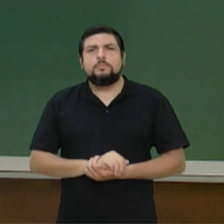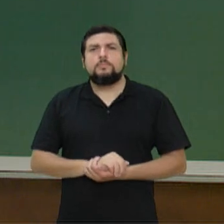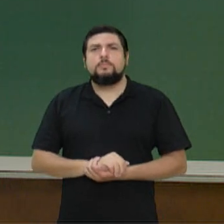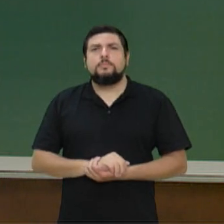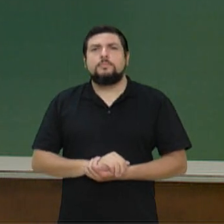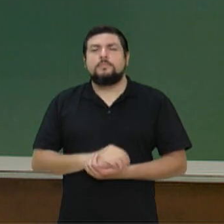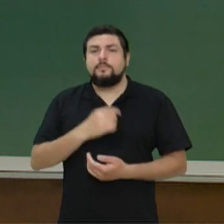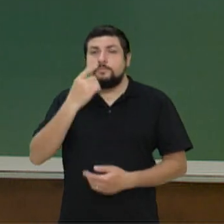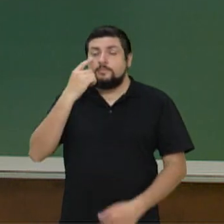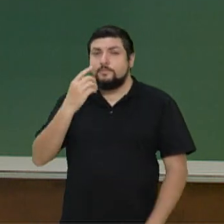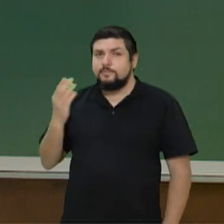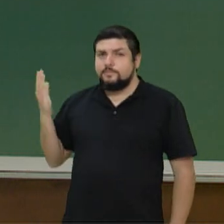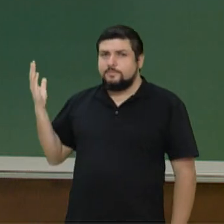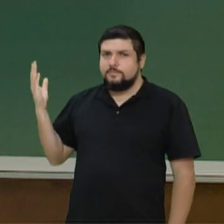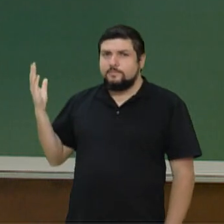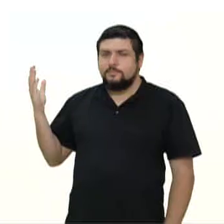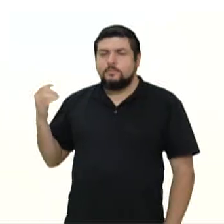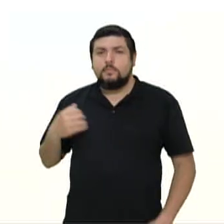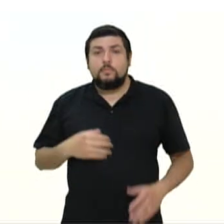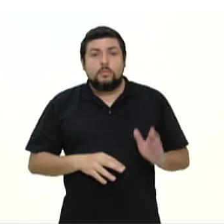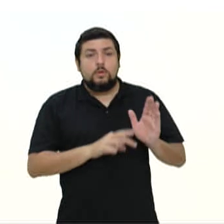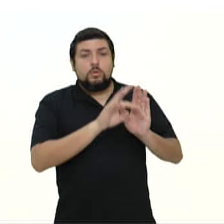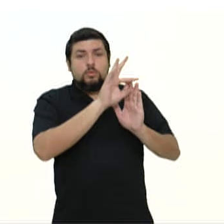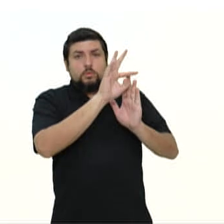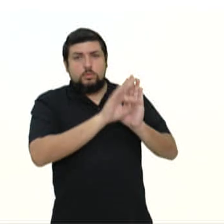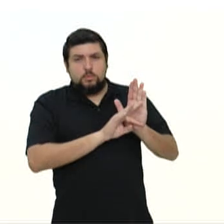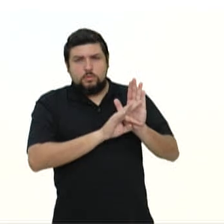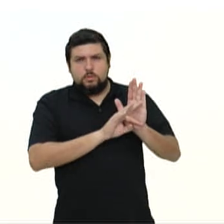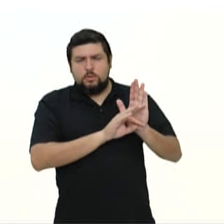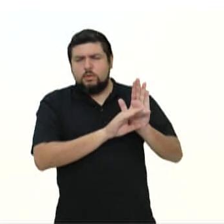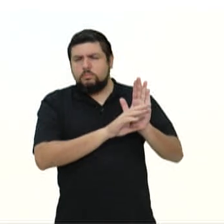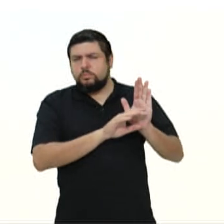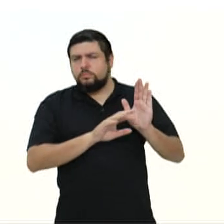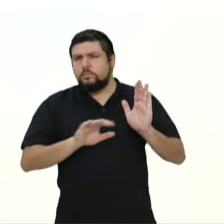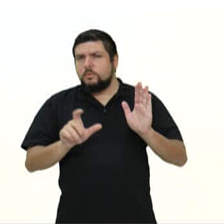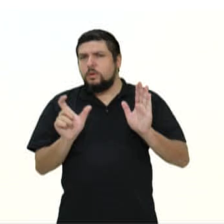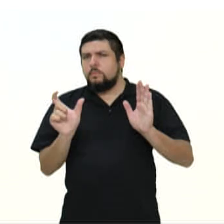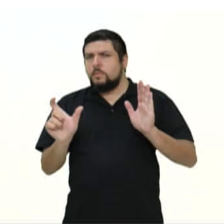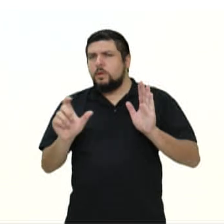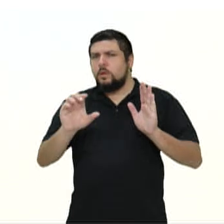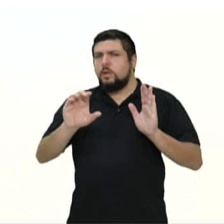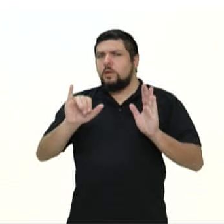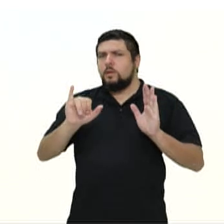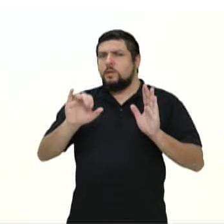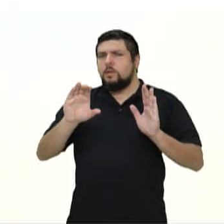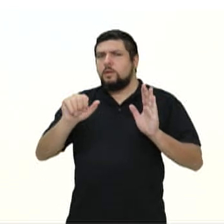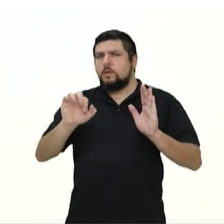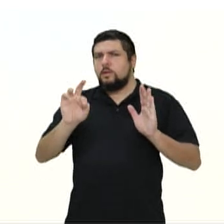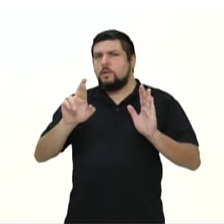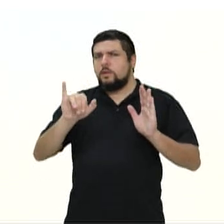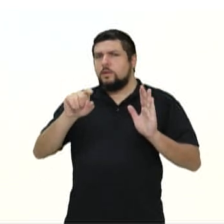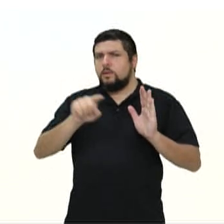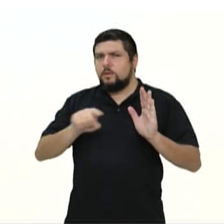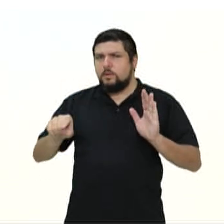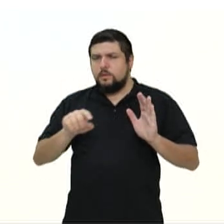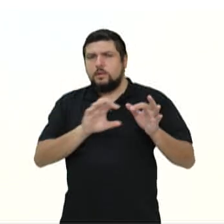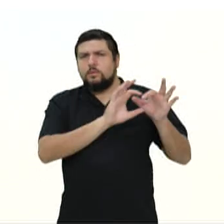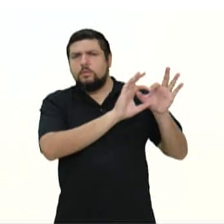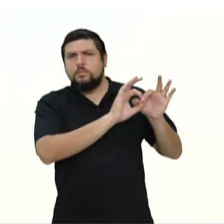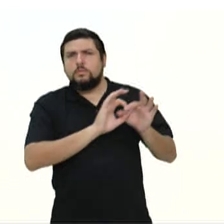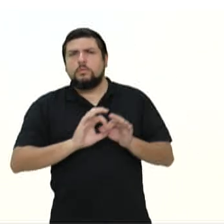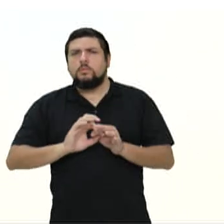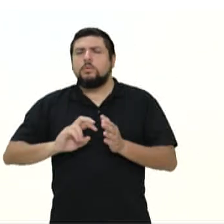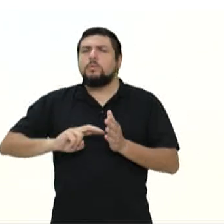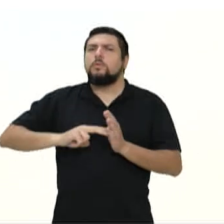Está aqui. No contexto do texto, a palavra cicatriz tem o sentido figurado e significa